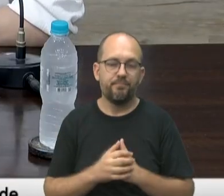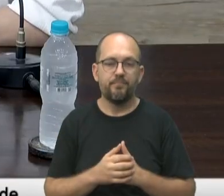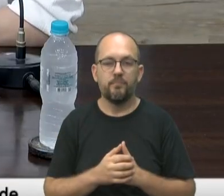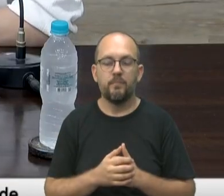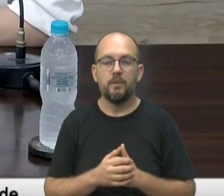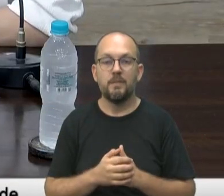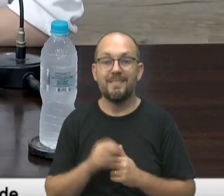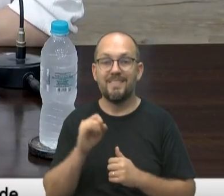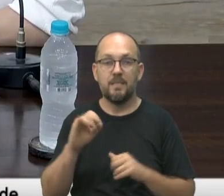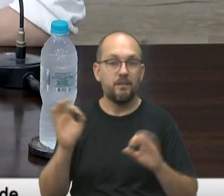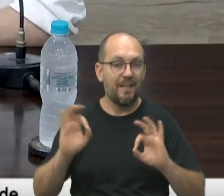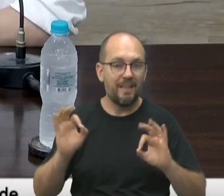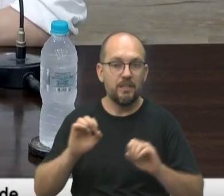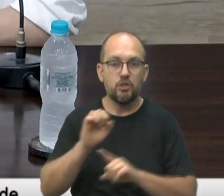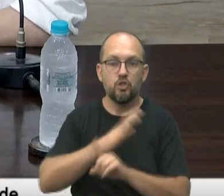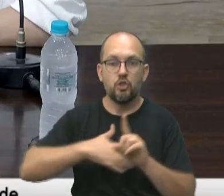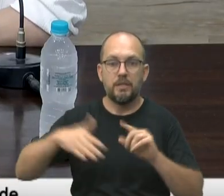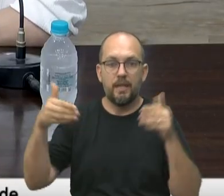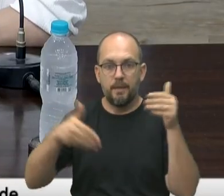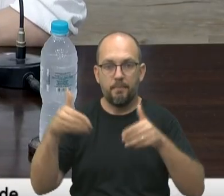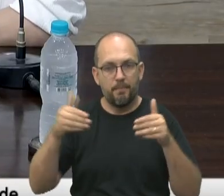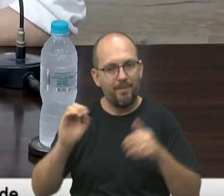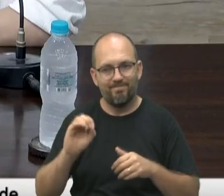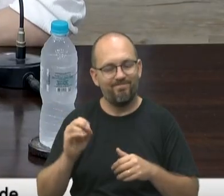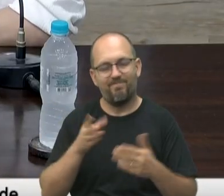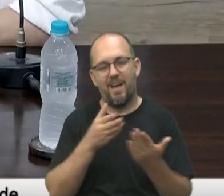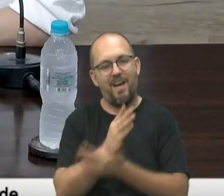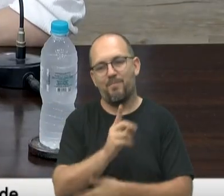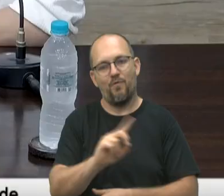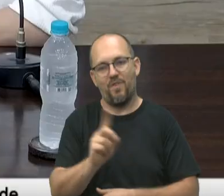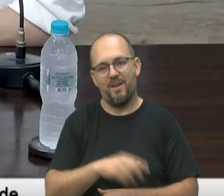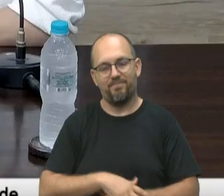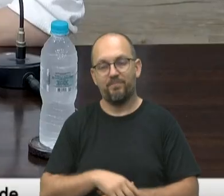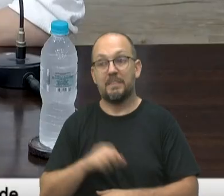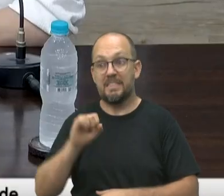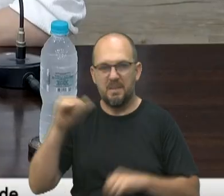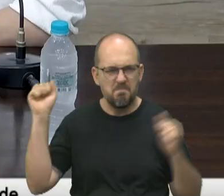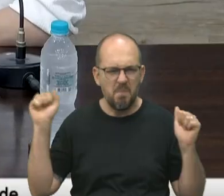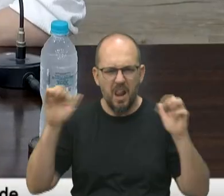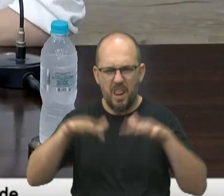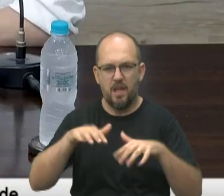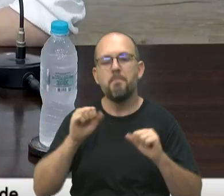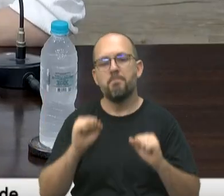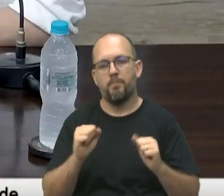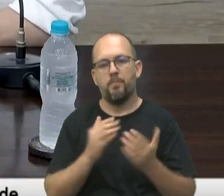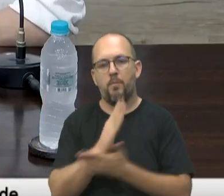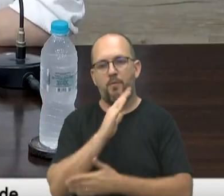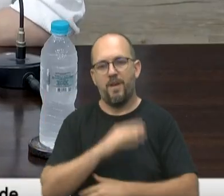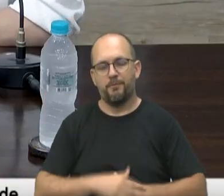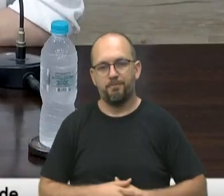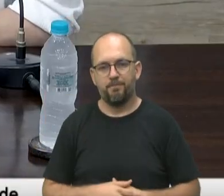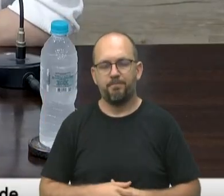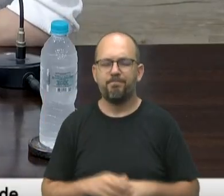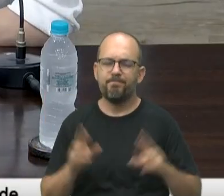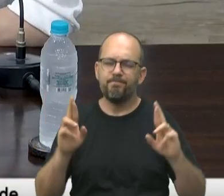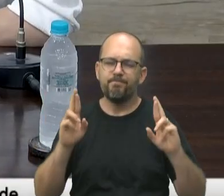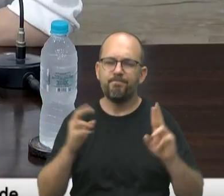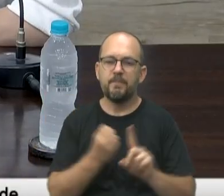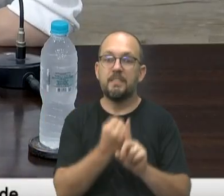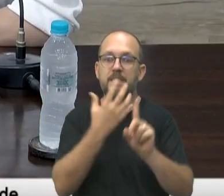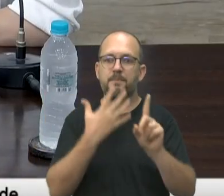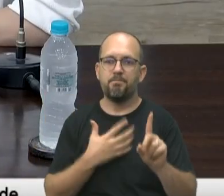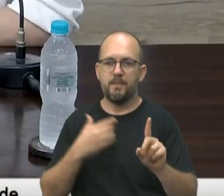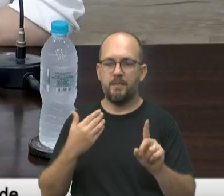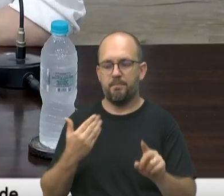sem envolvimento da sociedade, esse projeto não vai ser aprovado. Com o envolvimento, tenho certeza que ele pode ser aprovado. Que a gente se inspire no que a gente fez nesse